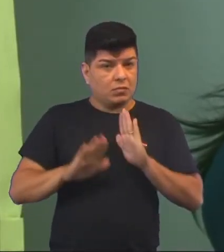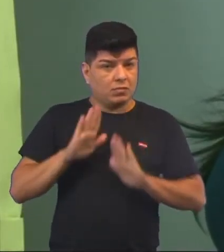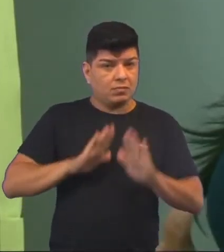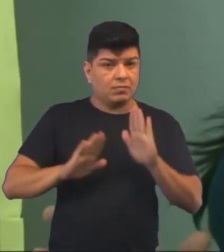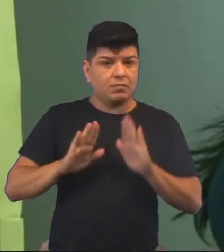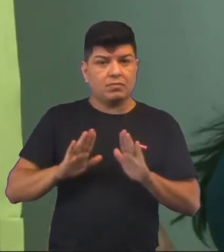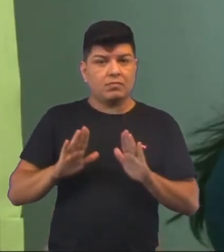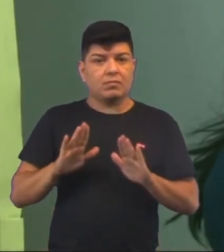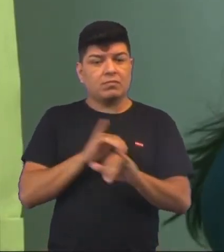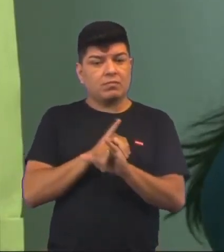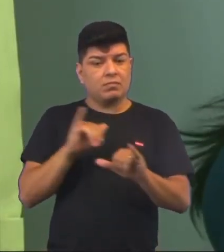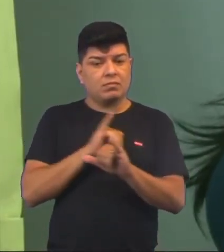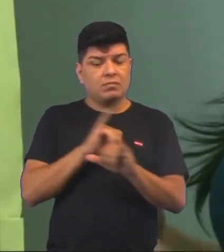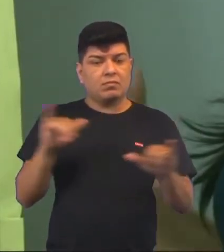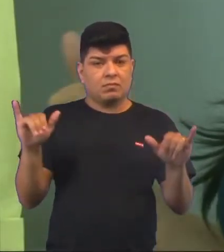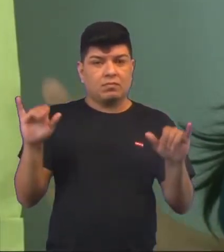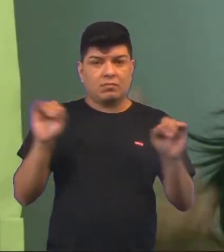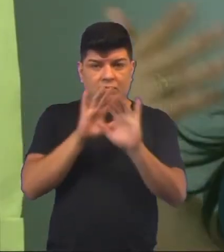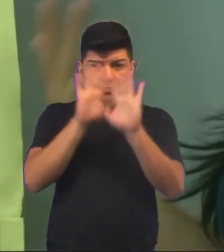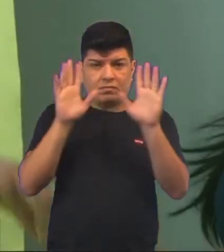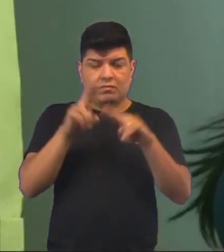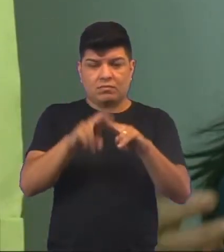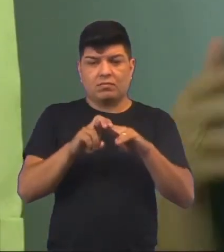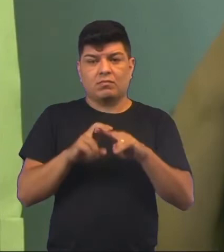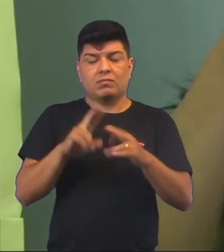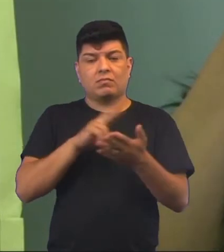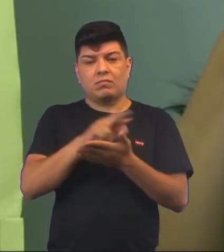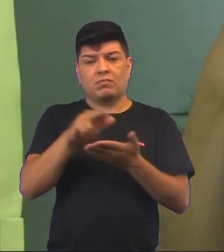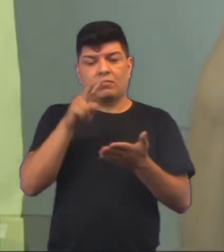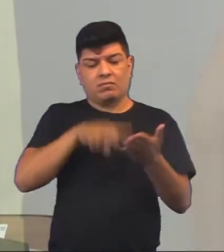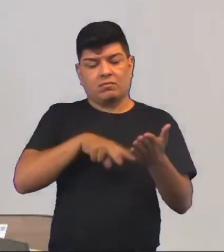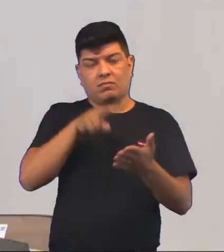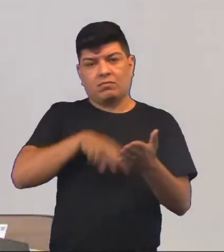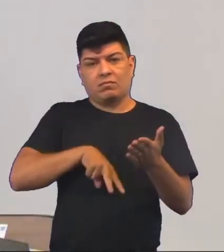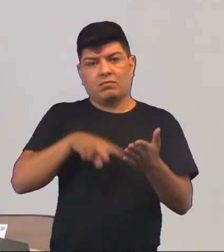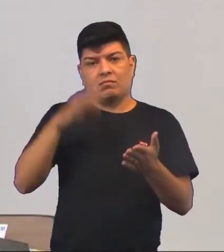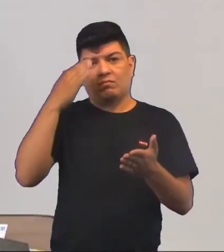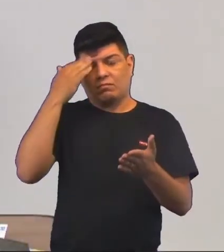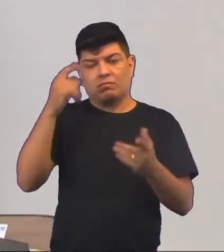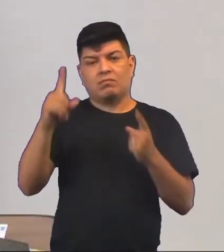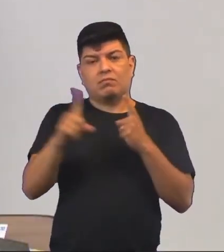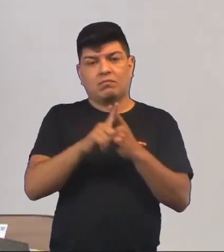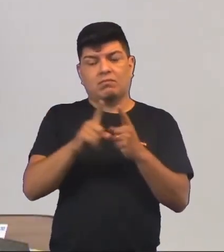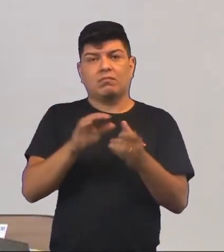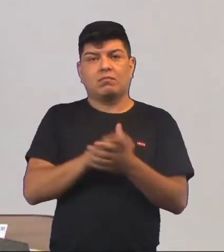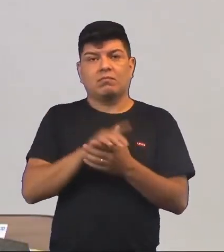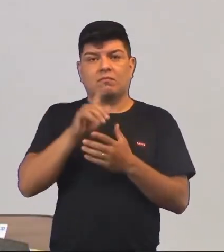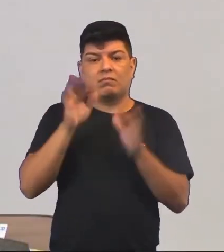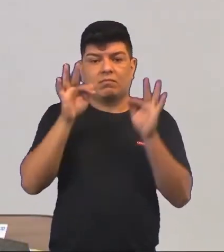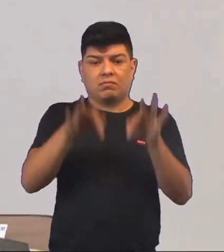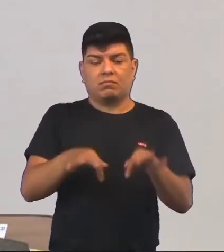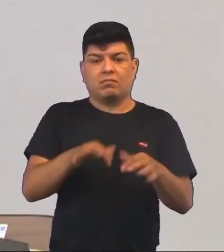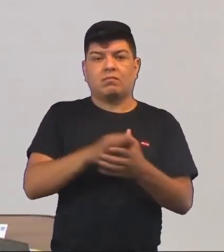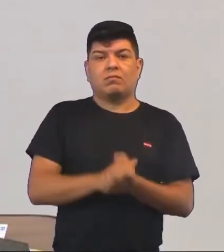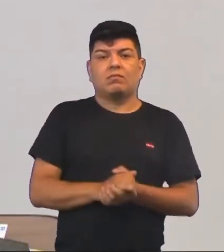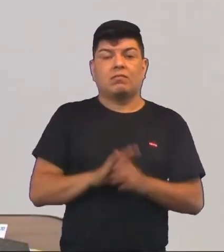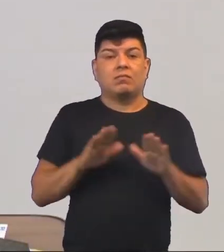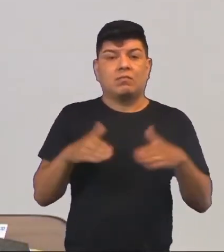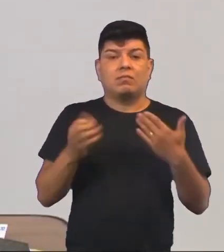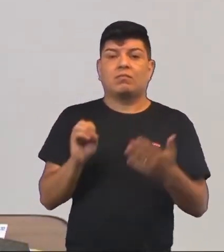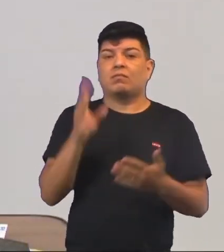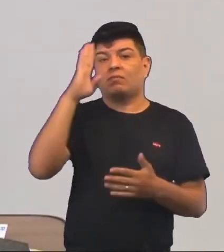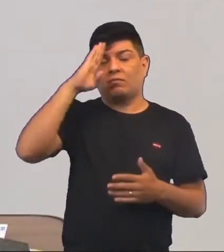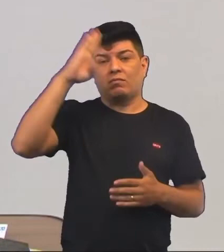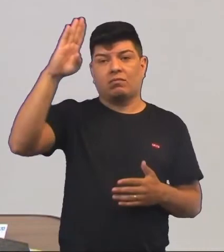com isso. São informações bem claras, por isso que é importante várias leituras e você vai conseguir identificar sim. Vamos para a última questão. Qual é o